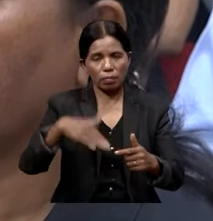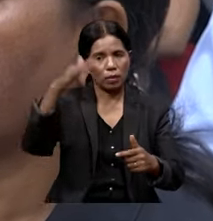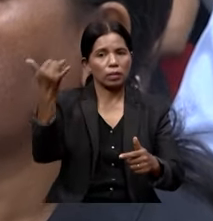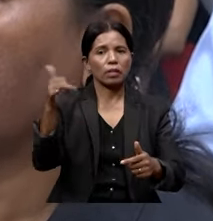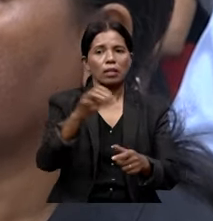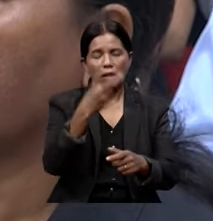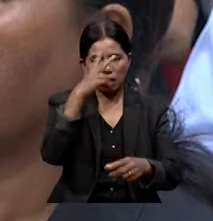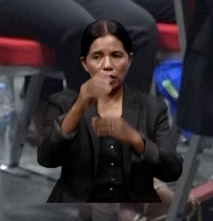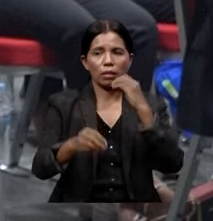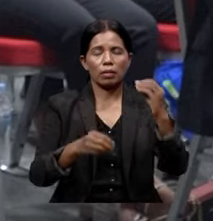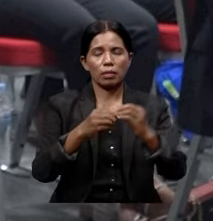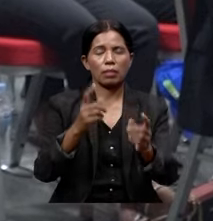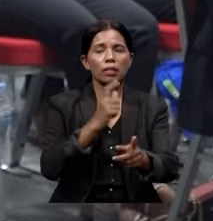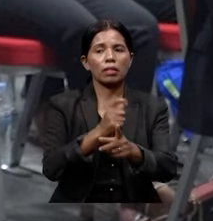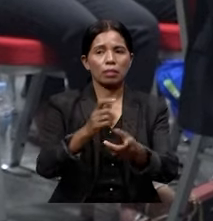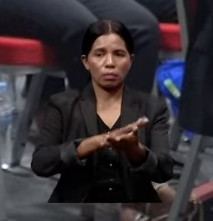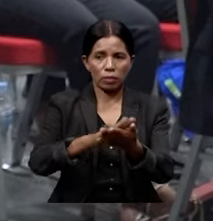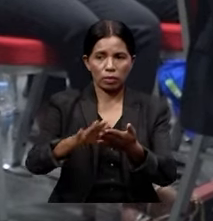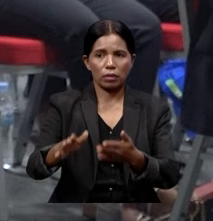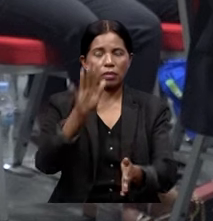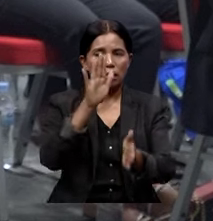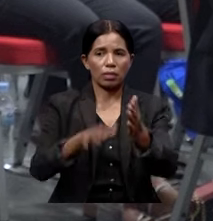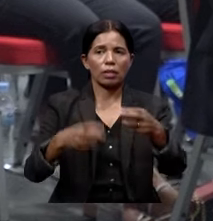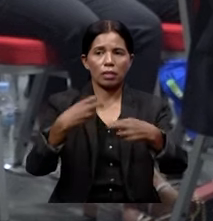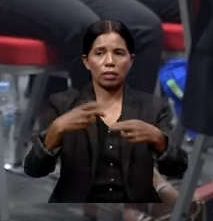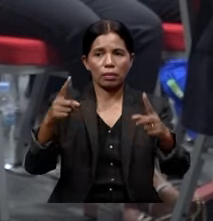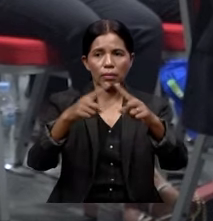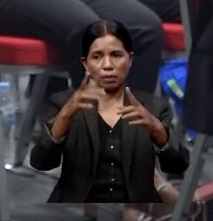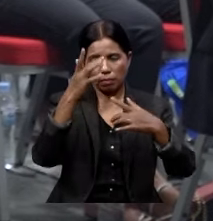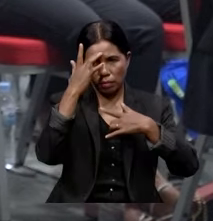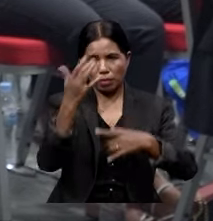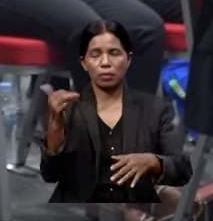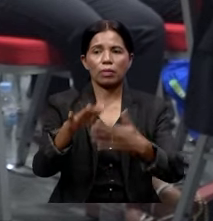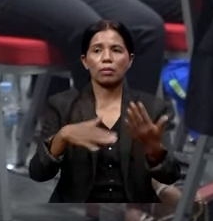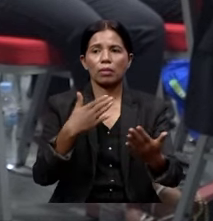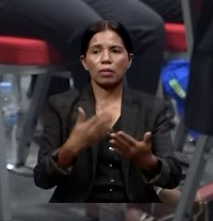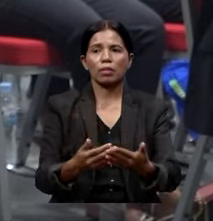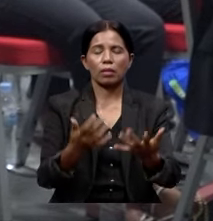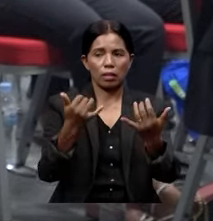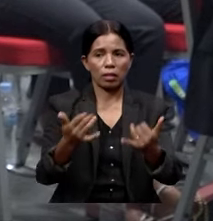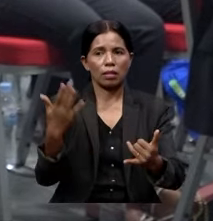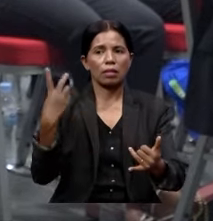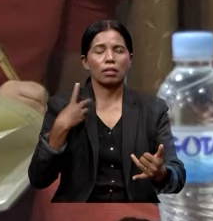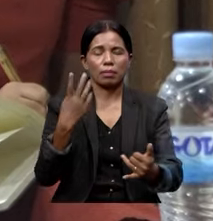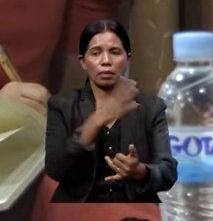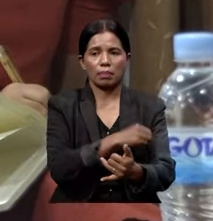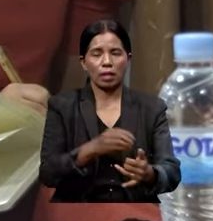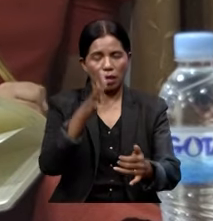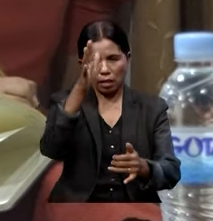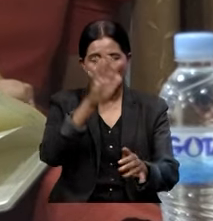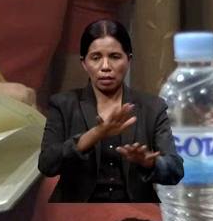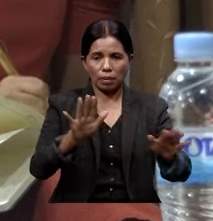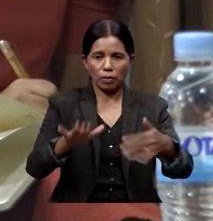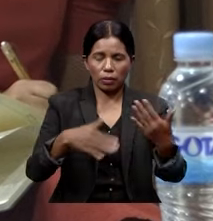mos hare ko naba prática izeninian podi a menos risco ba moras infecção sira nebe maka acontece bainan o labare sira ni